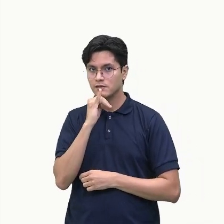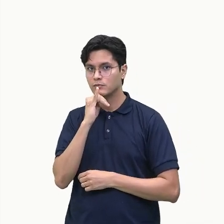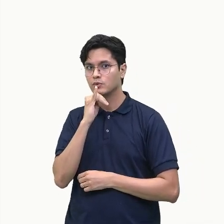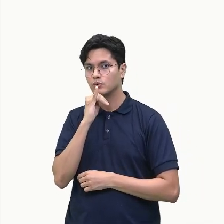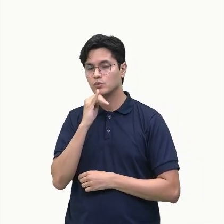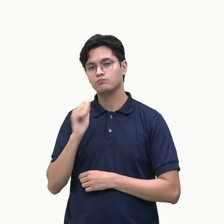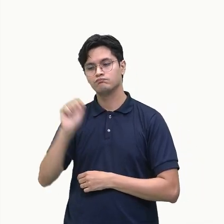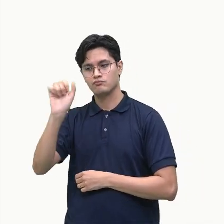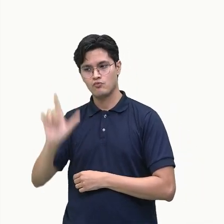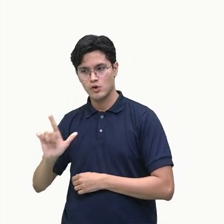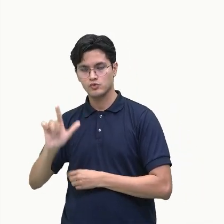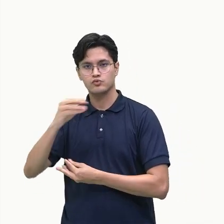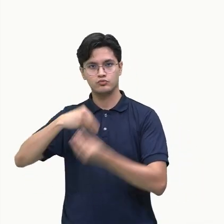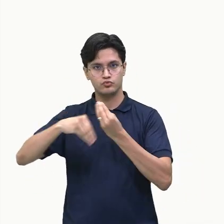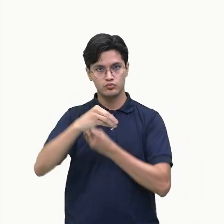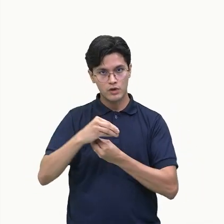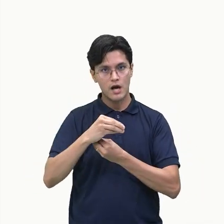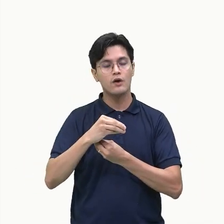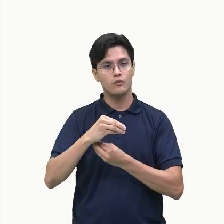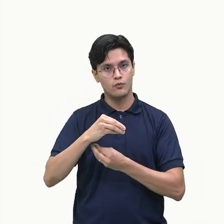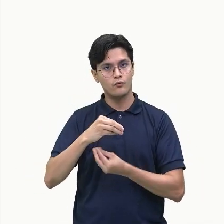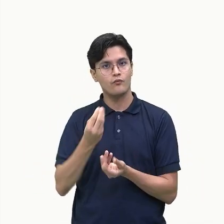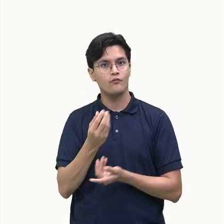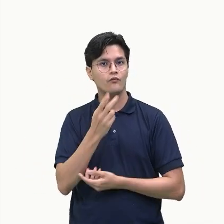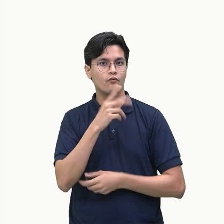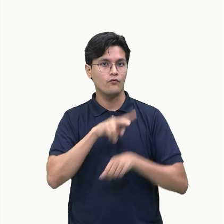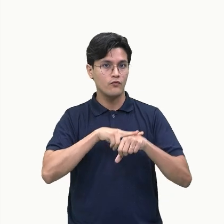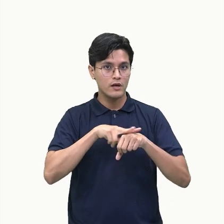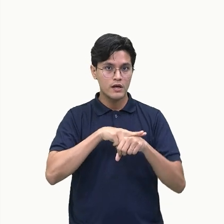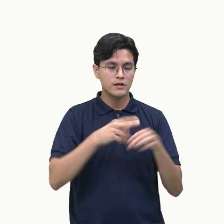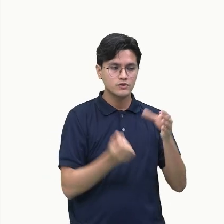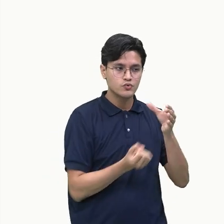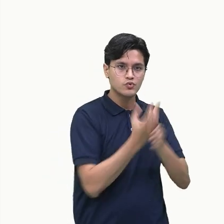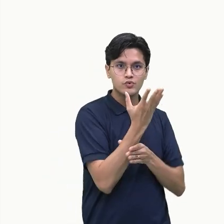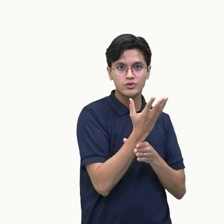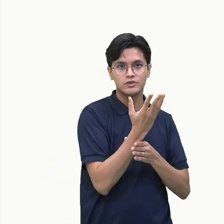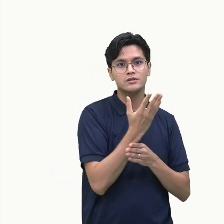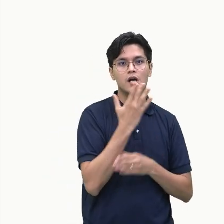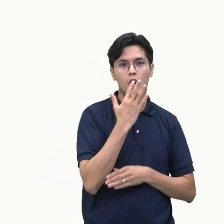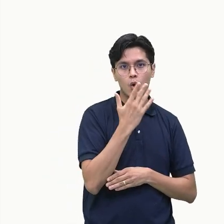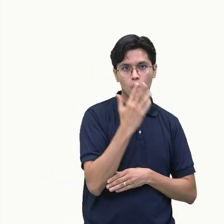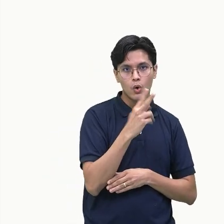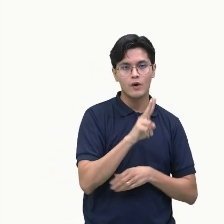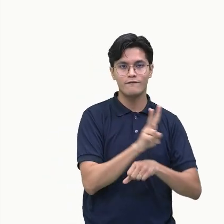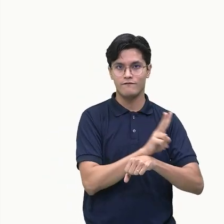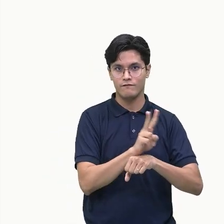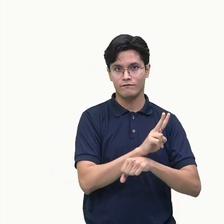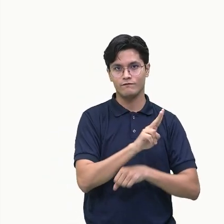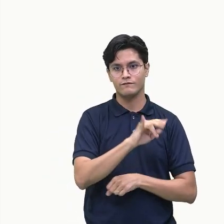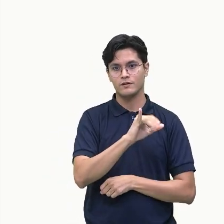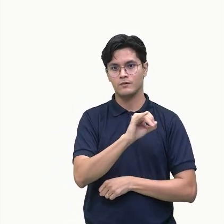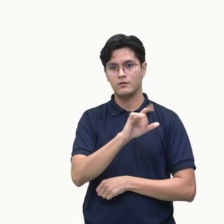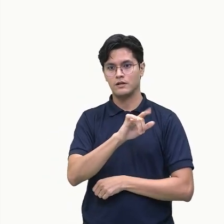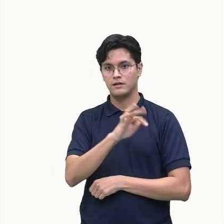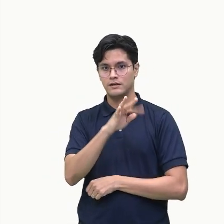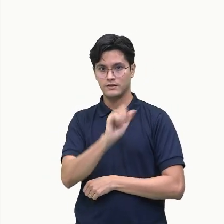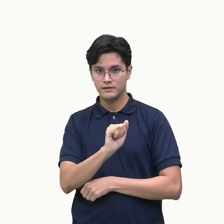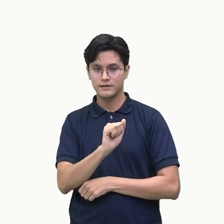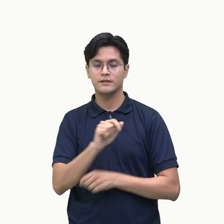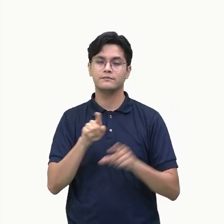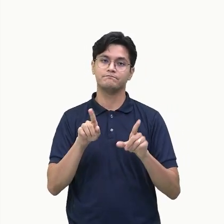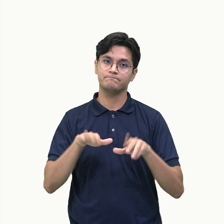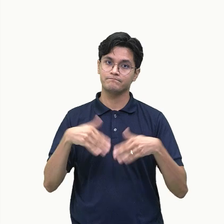ter a cor violeta. E assim sucessivamente. Aí nós vamos ter as cores terciárias, que aqui